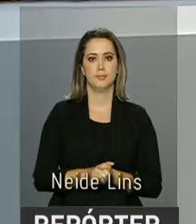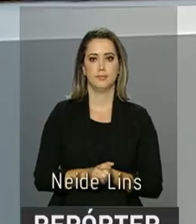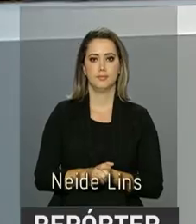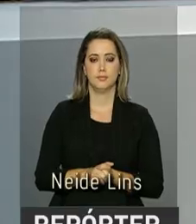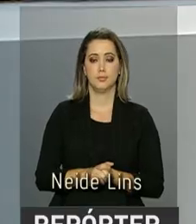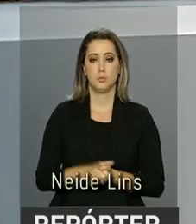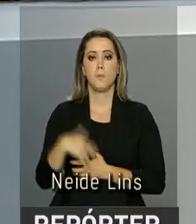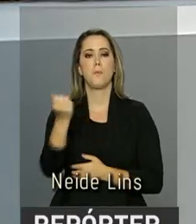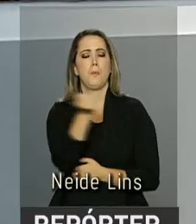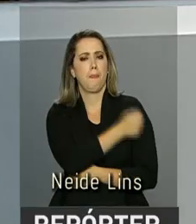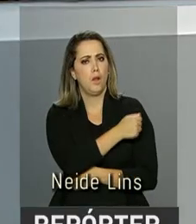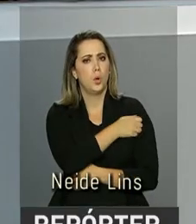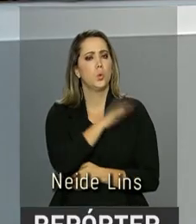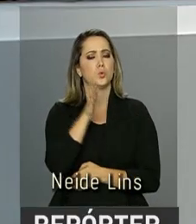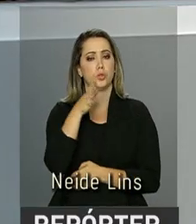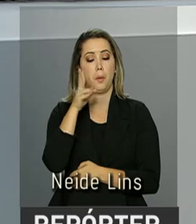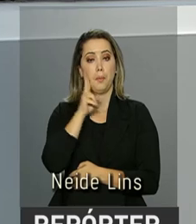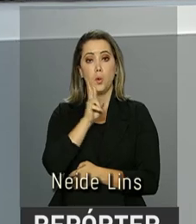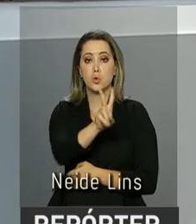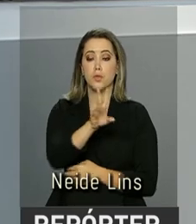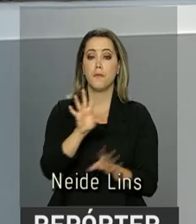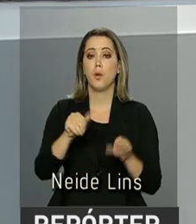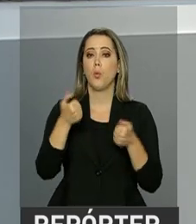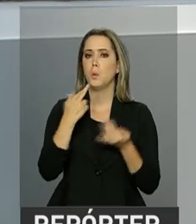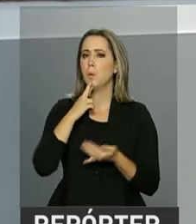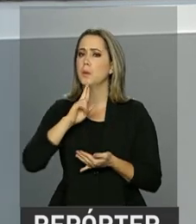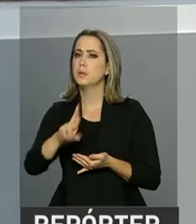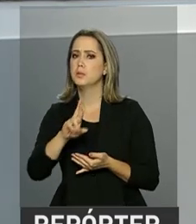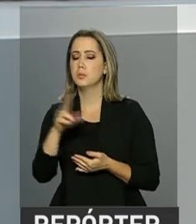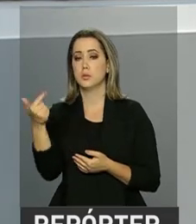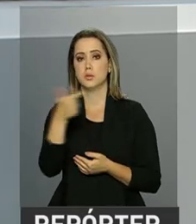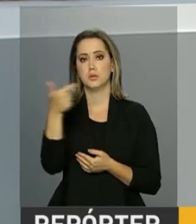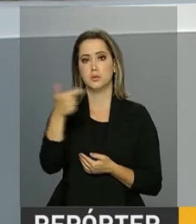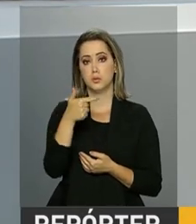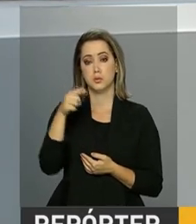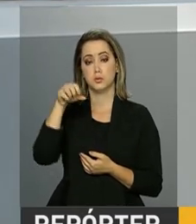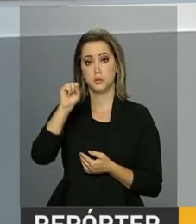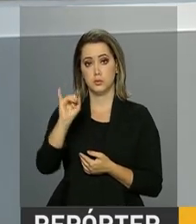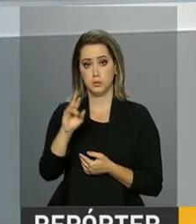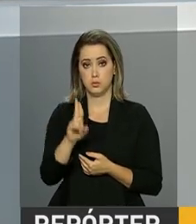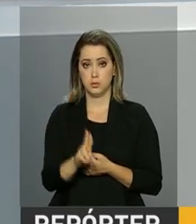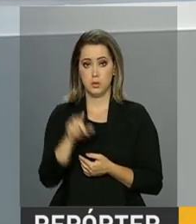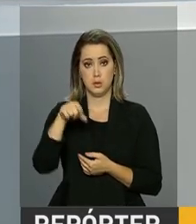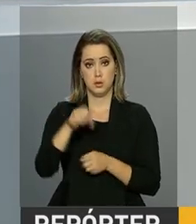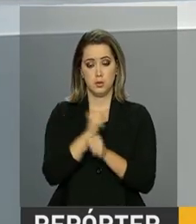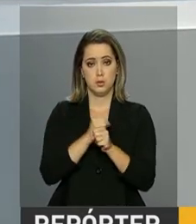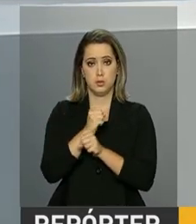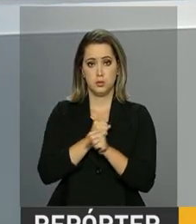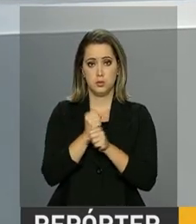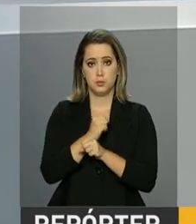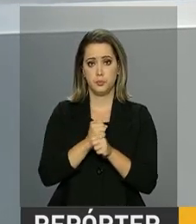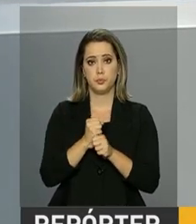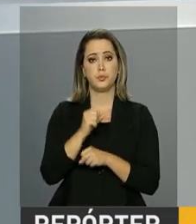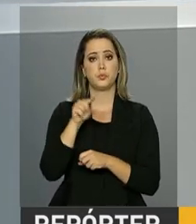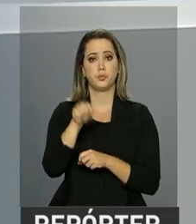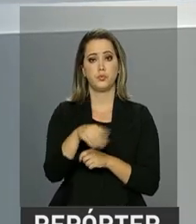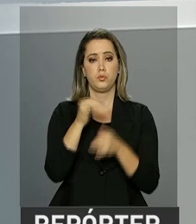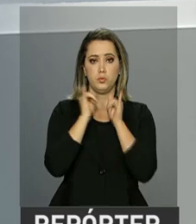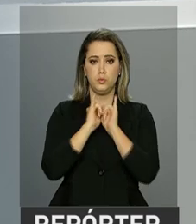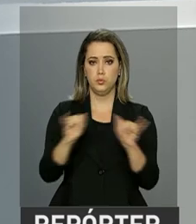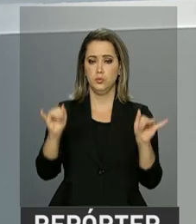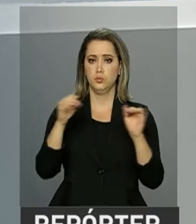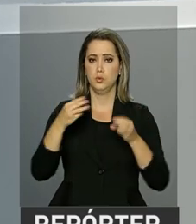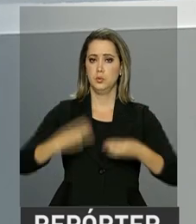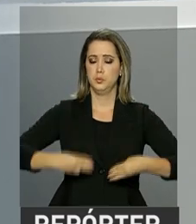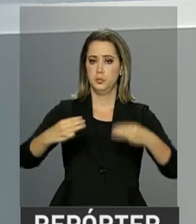os estudantes já podem conferir o resultado da segunda edição deste ano do sisu o sistema de seleção unificada que foi